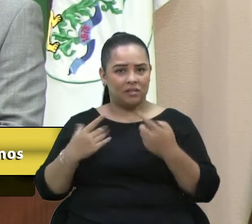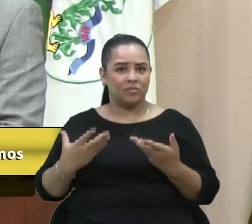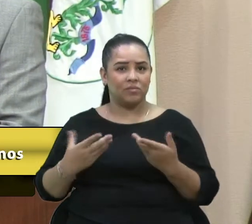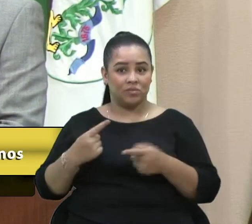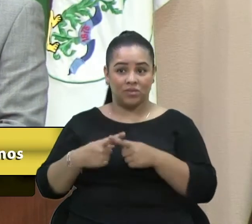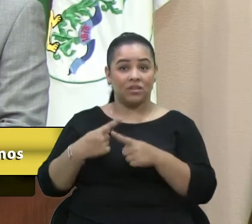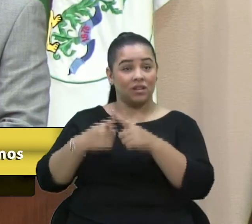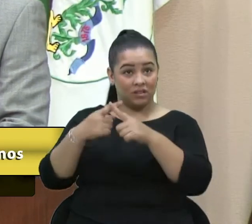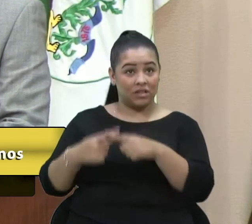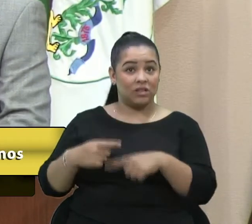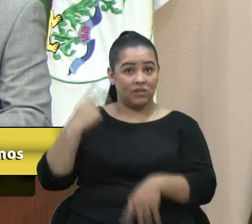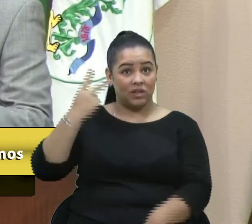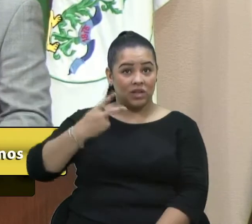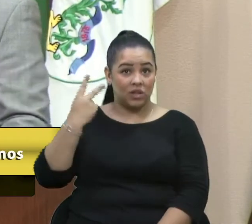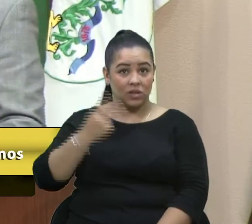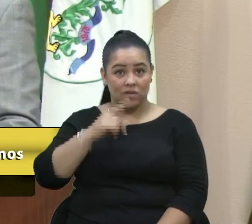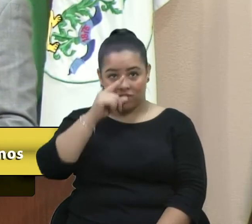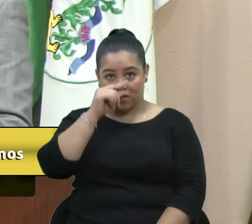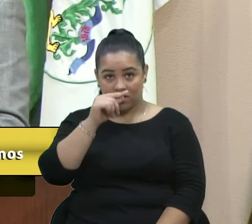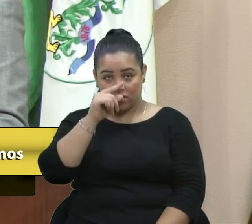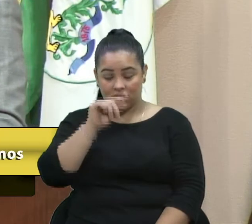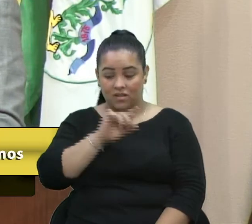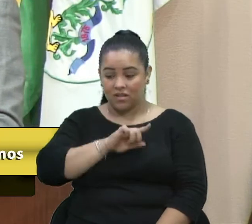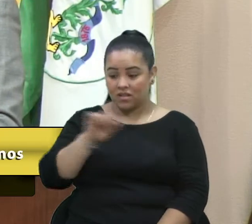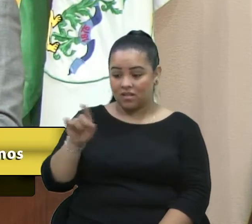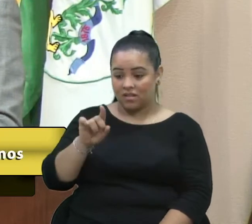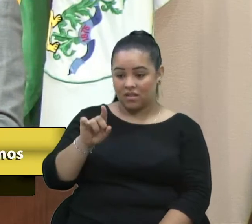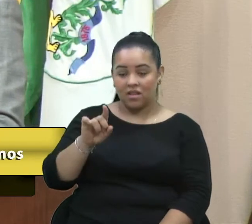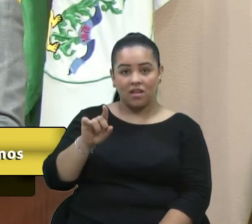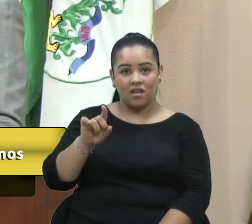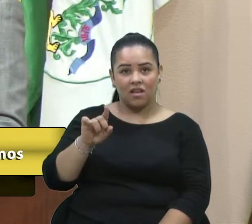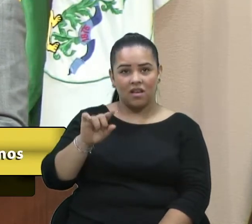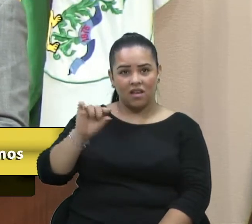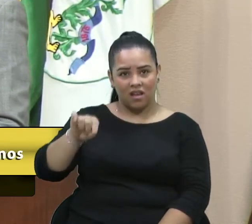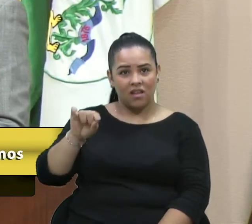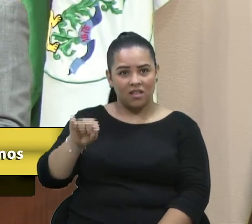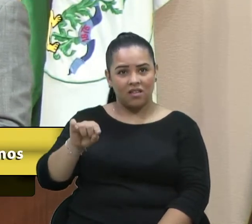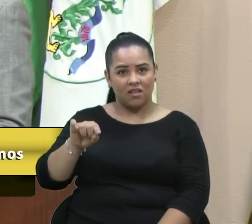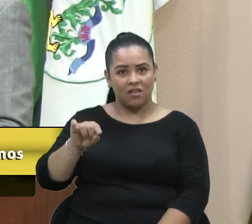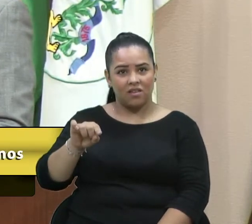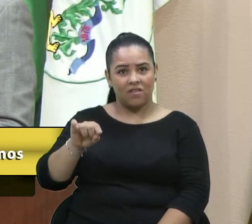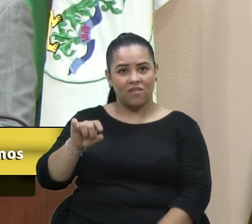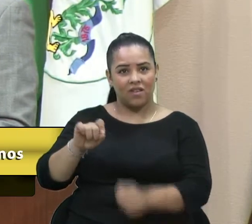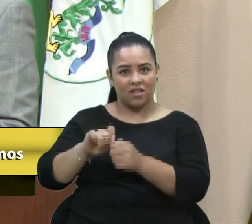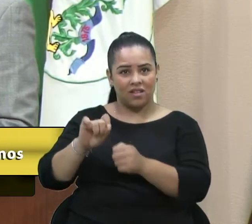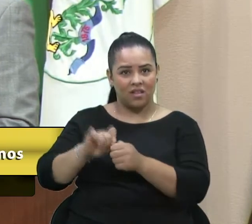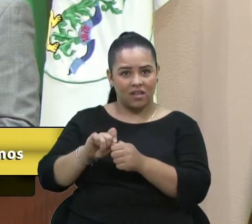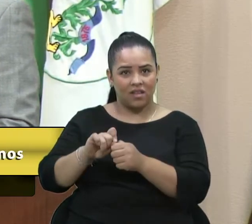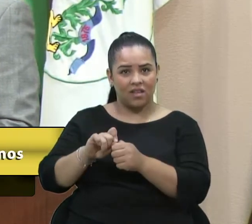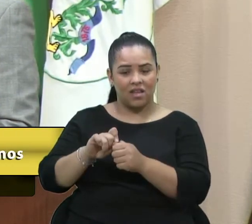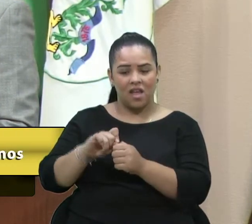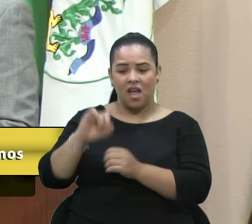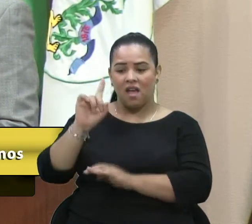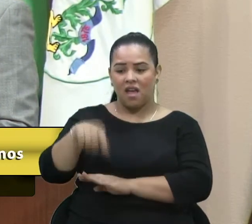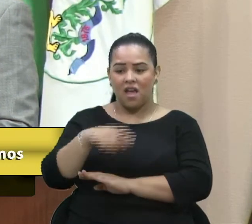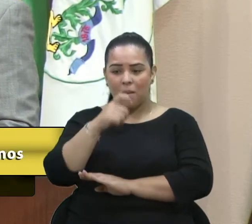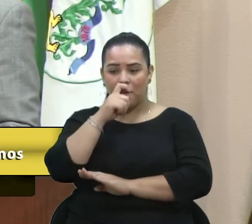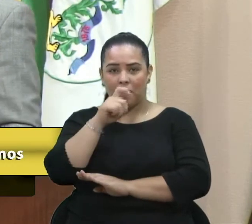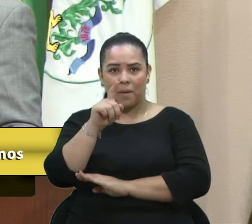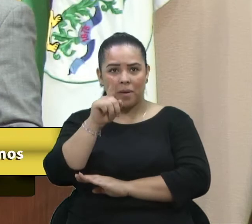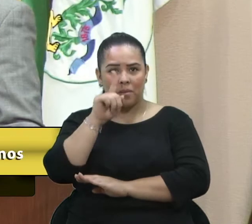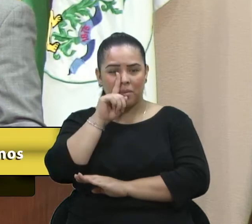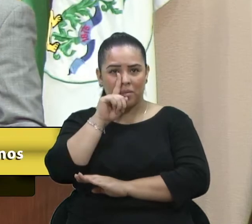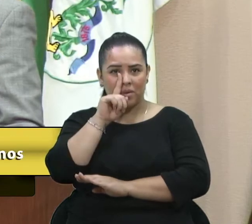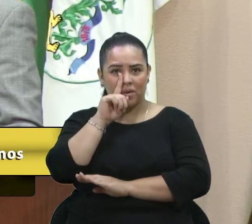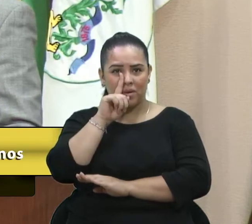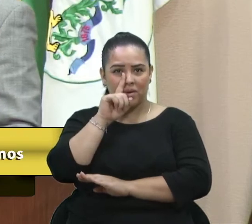Fantinel, estes abusadores, infelizmente, às vezes são pais,